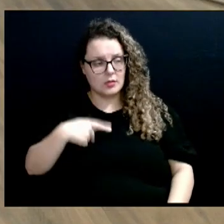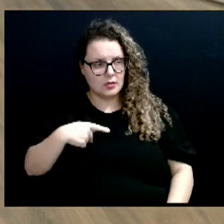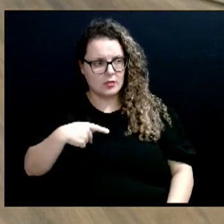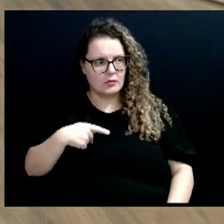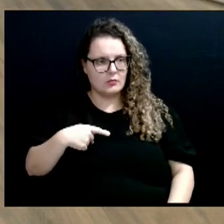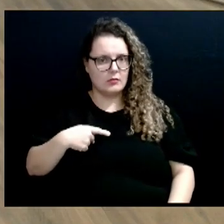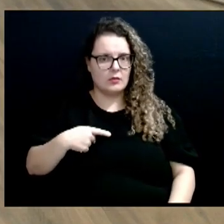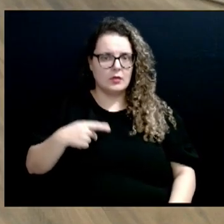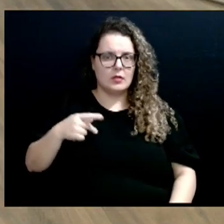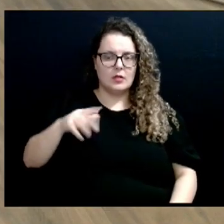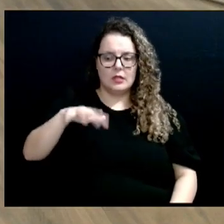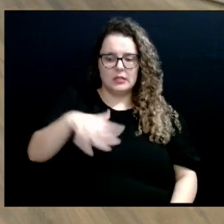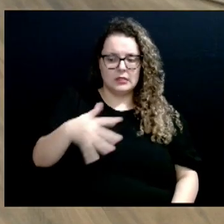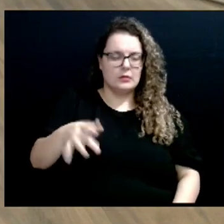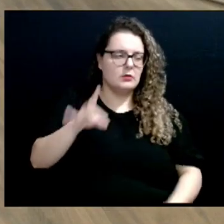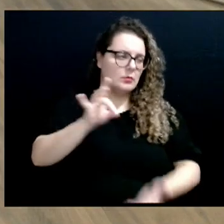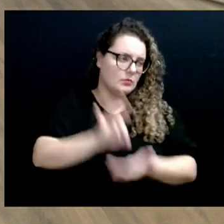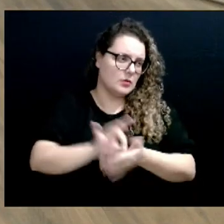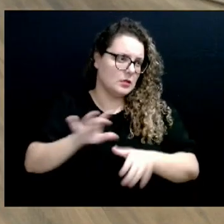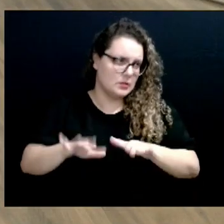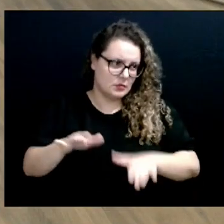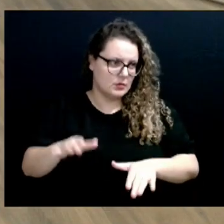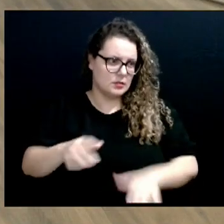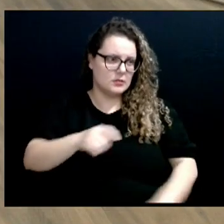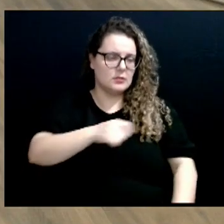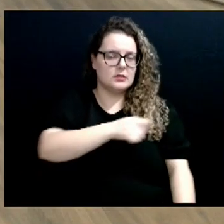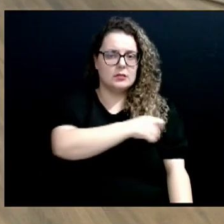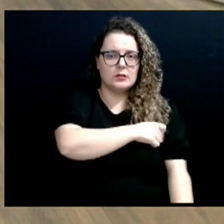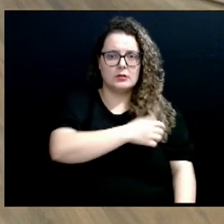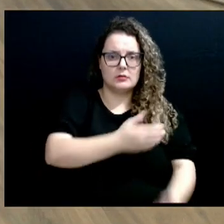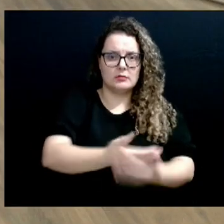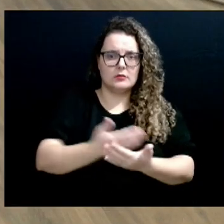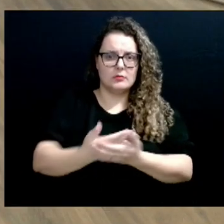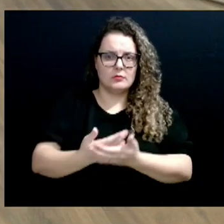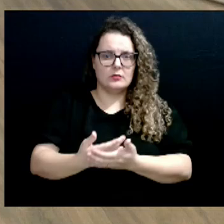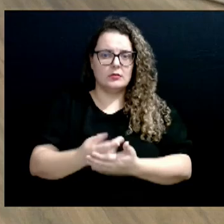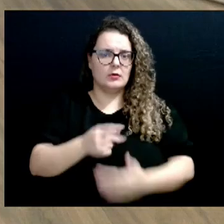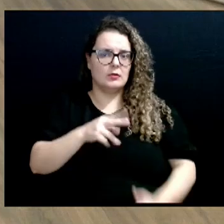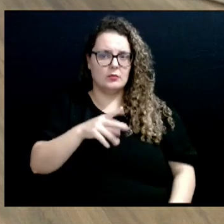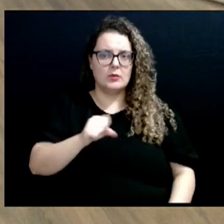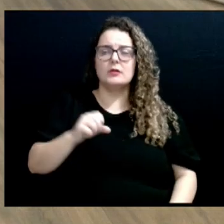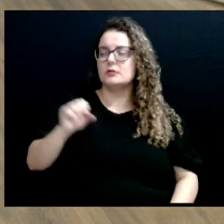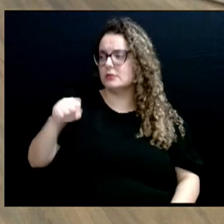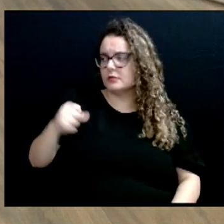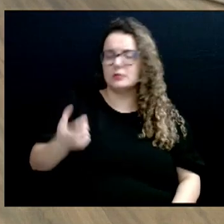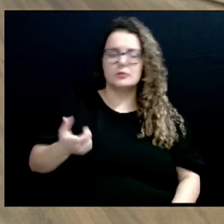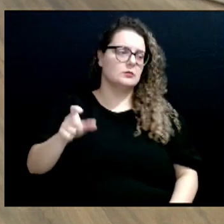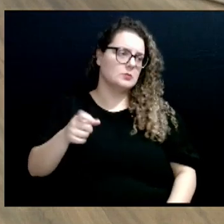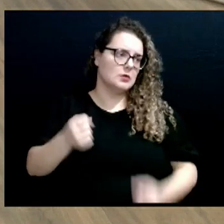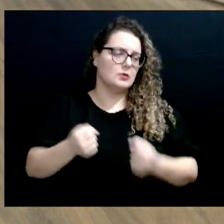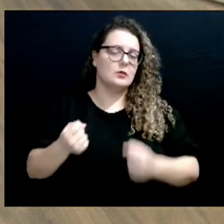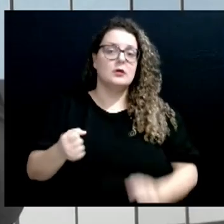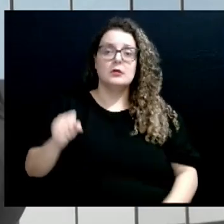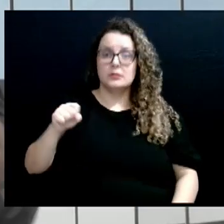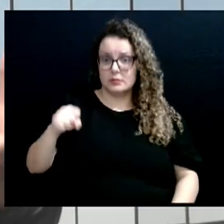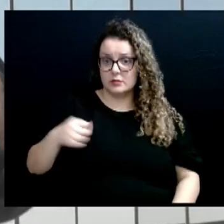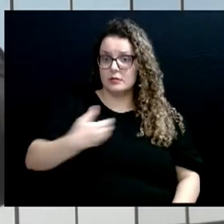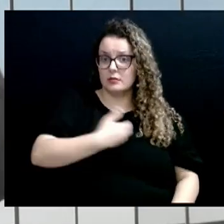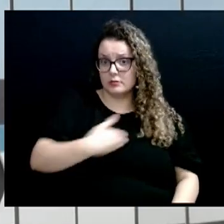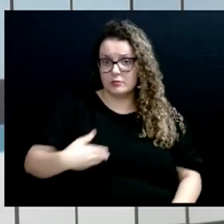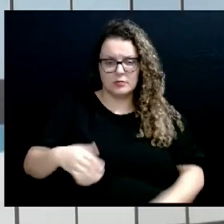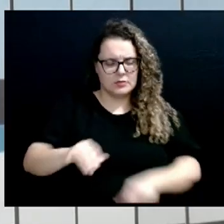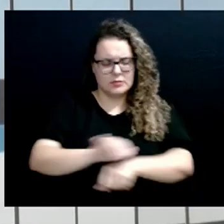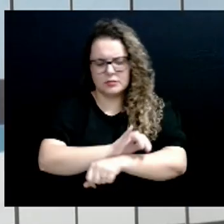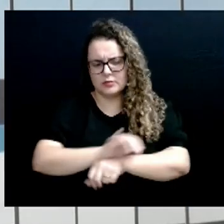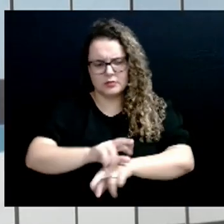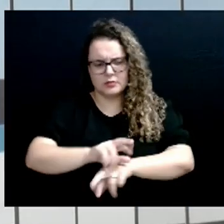tabelar o preço, de repente, dessas aulas, Sim, o preço de se tirar uma habilitação? O governo ele tem mecanismos para ele poder diminuir o